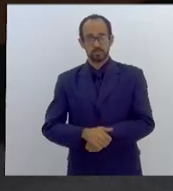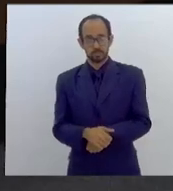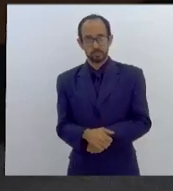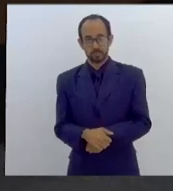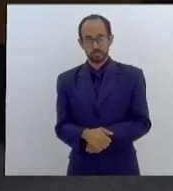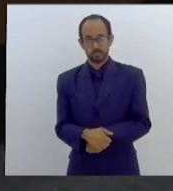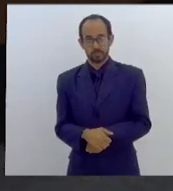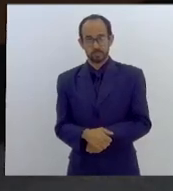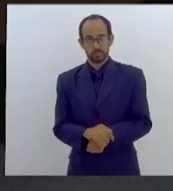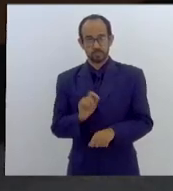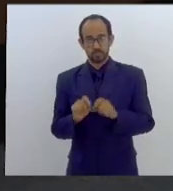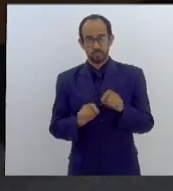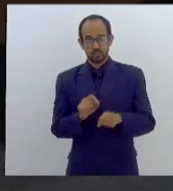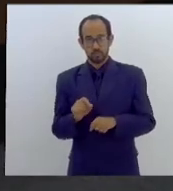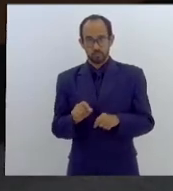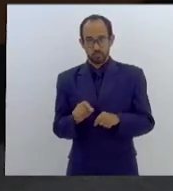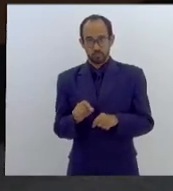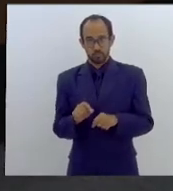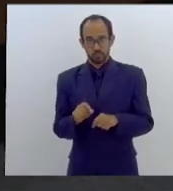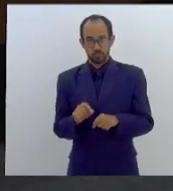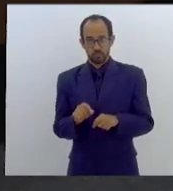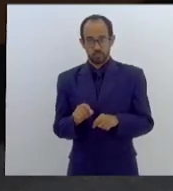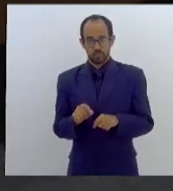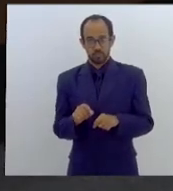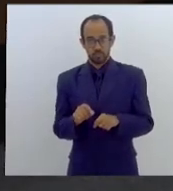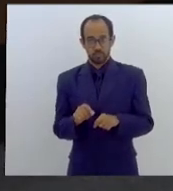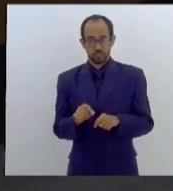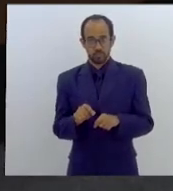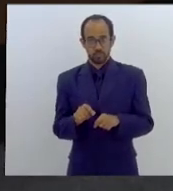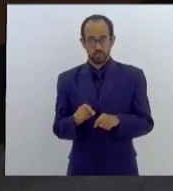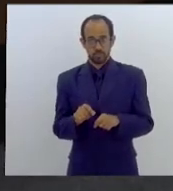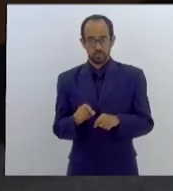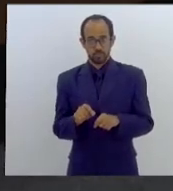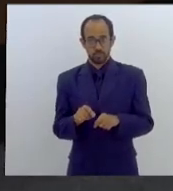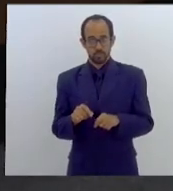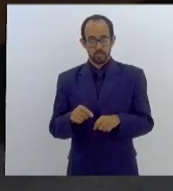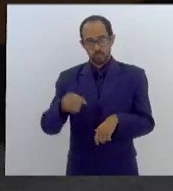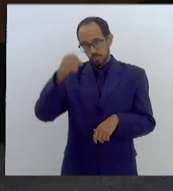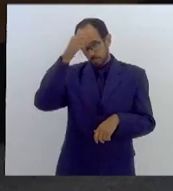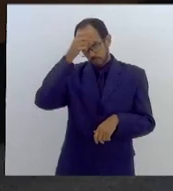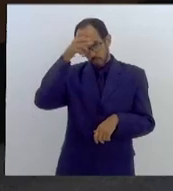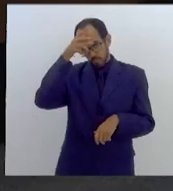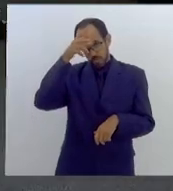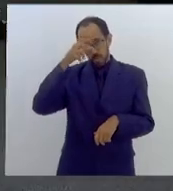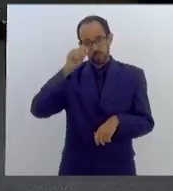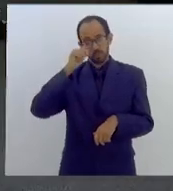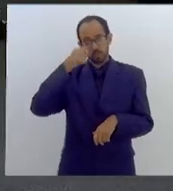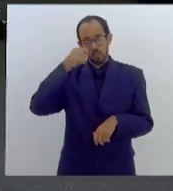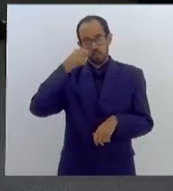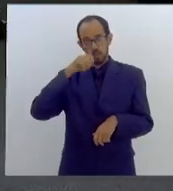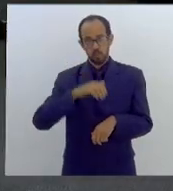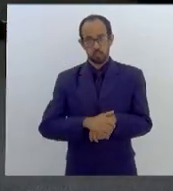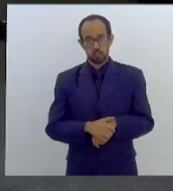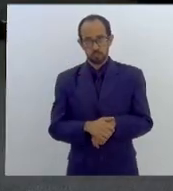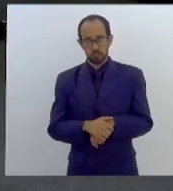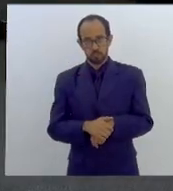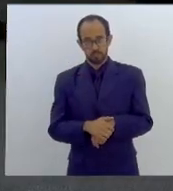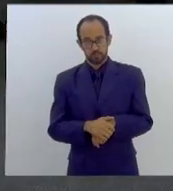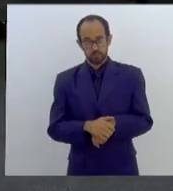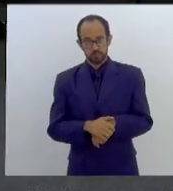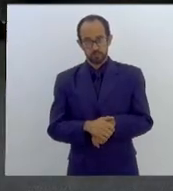repetindo as palavras de Vossa Excelência, o prefeito Eduardo Paes, repetindo suas